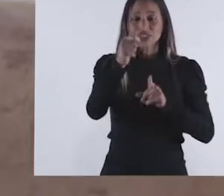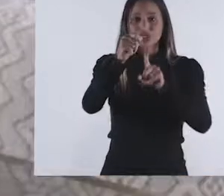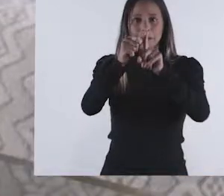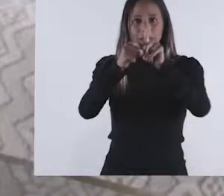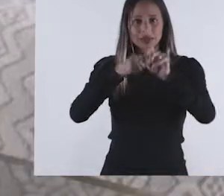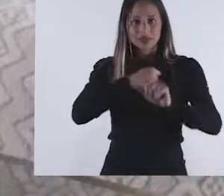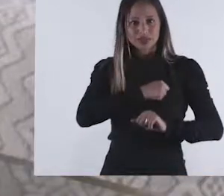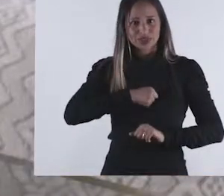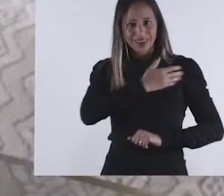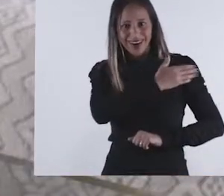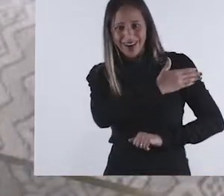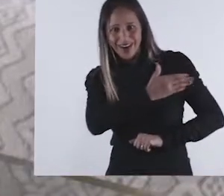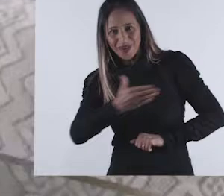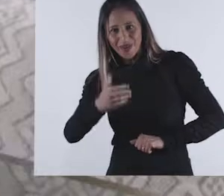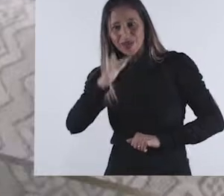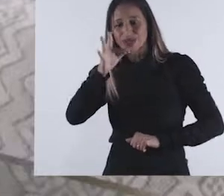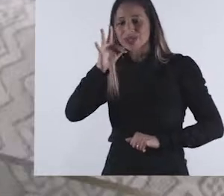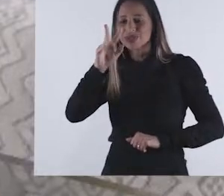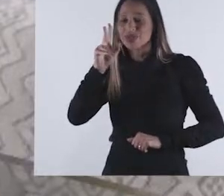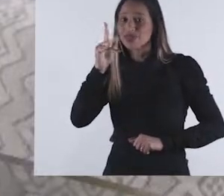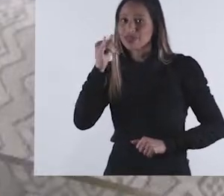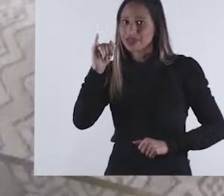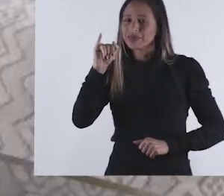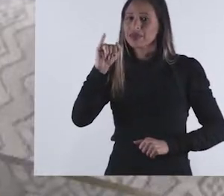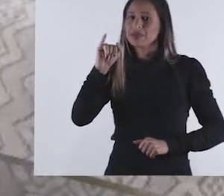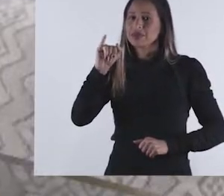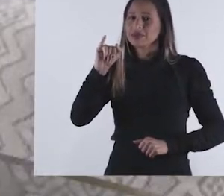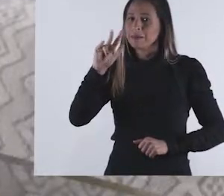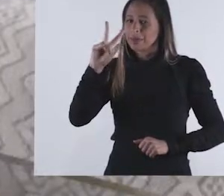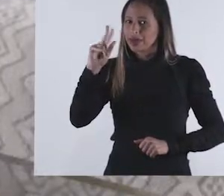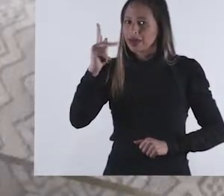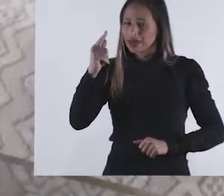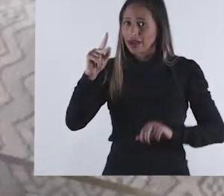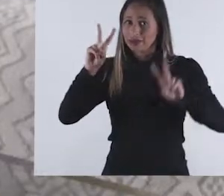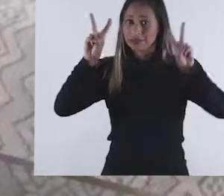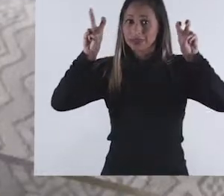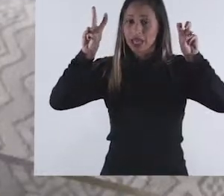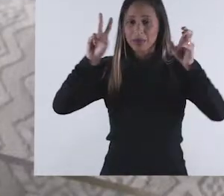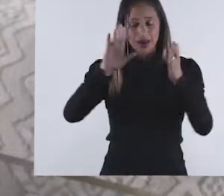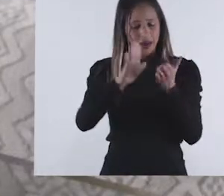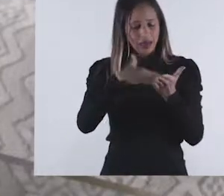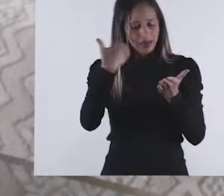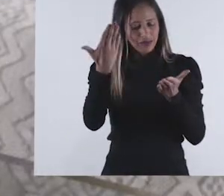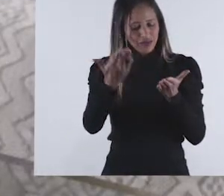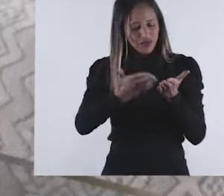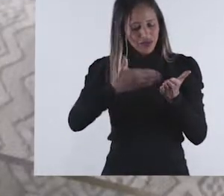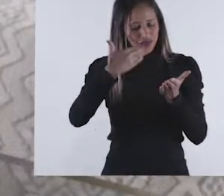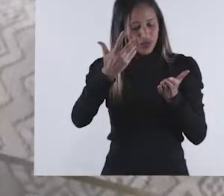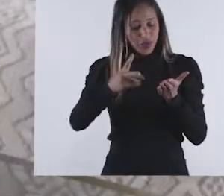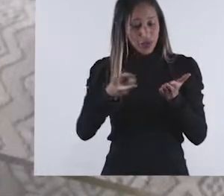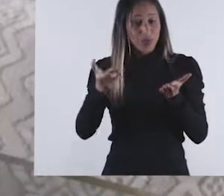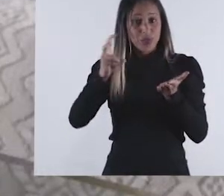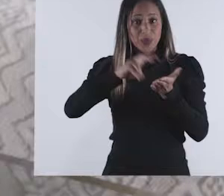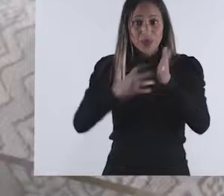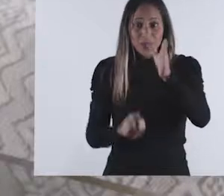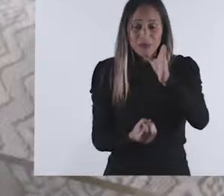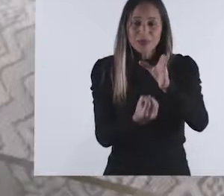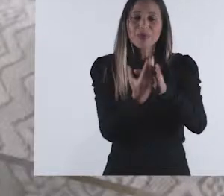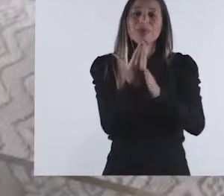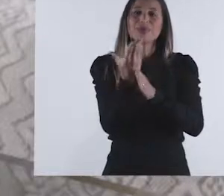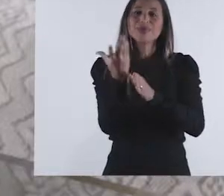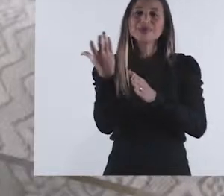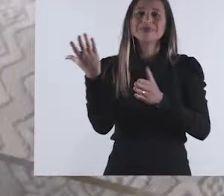agosto. O FliBH tem como tema Virando a Página, livro e leitura